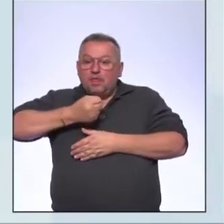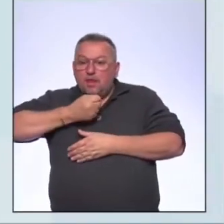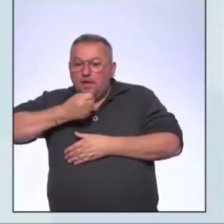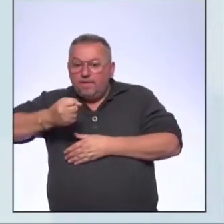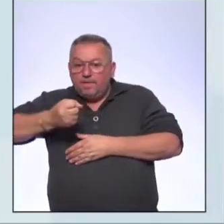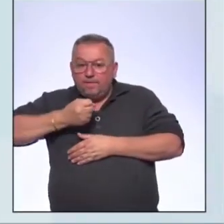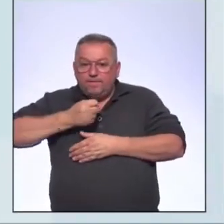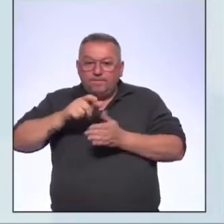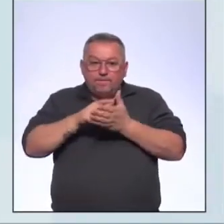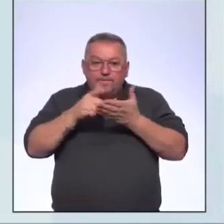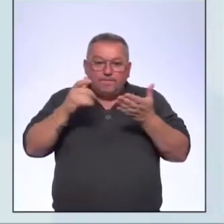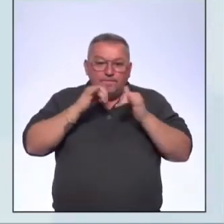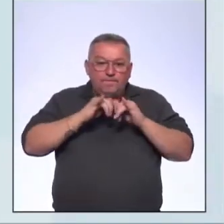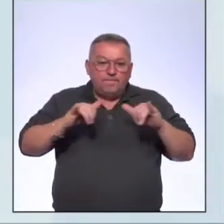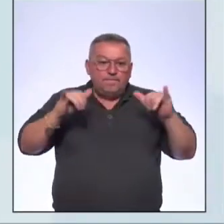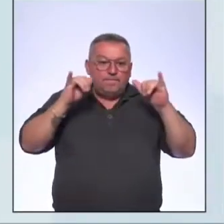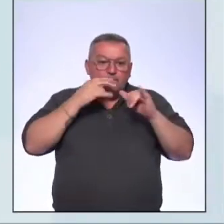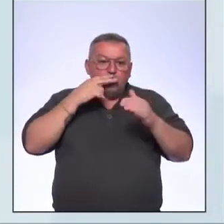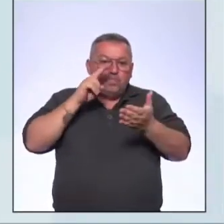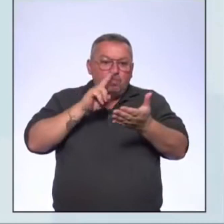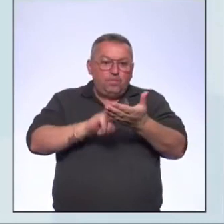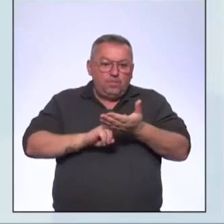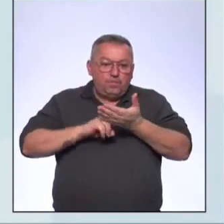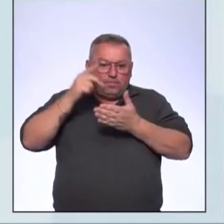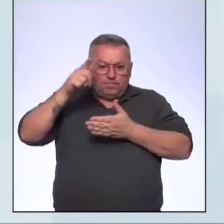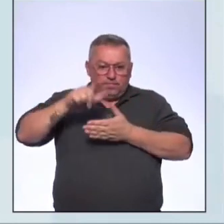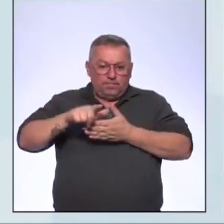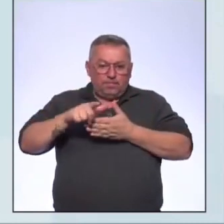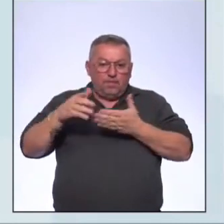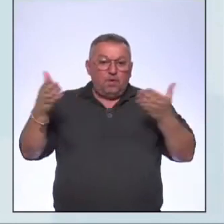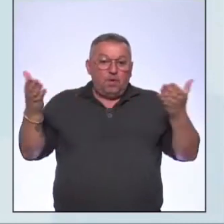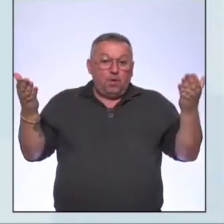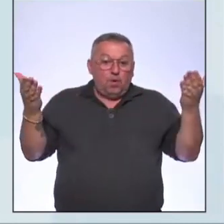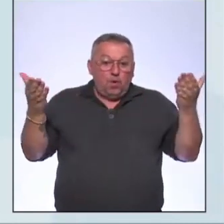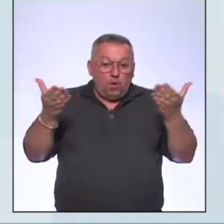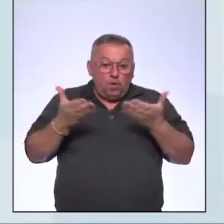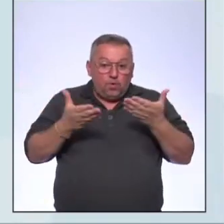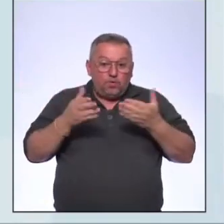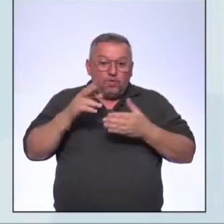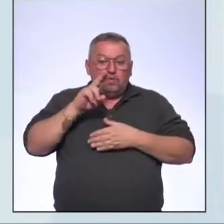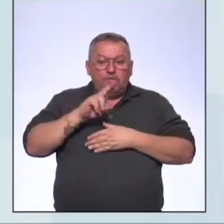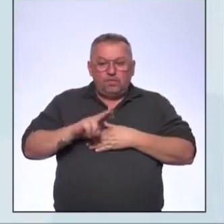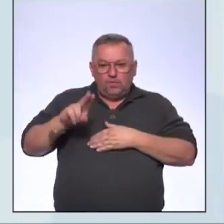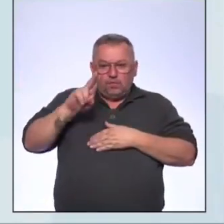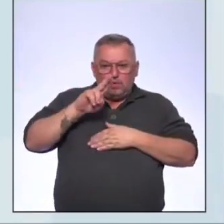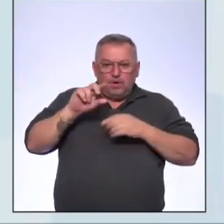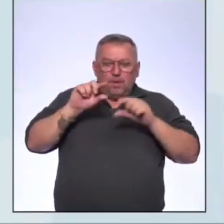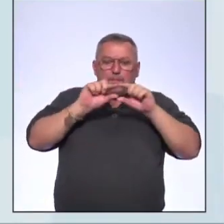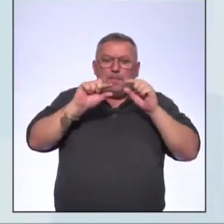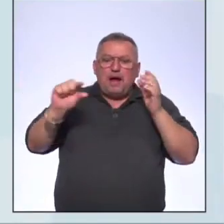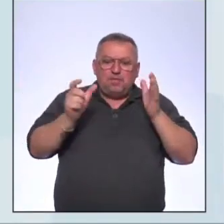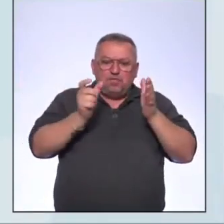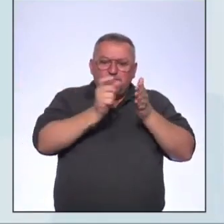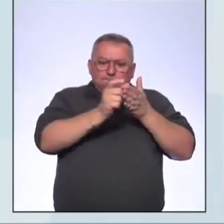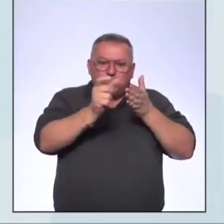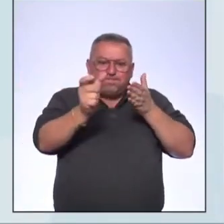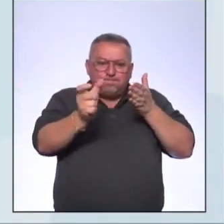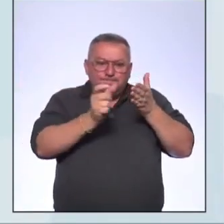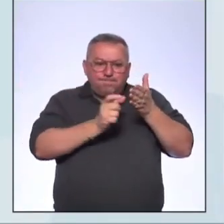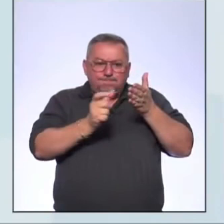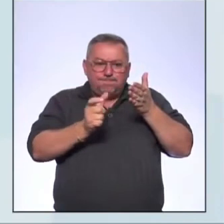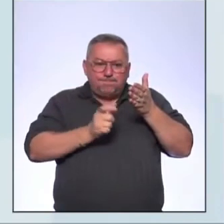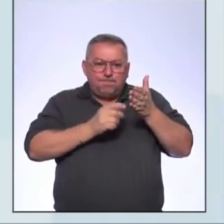lemos reportagem, notícia, carta de leitor, entre outros, tá? Então, nós vamos utilizar agora trechinhos